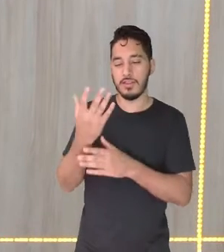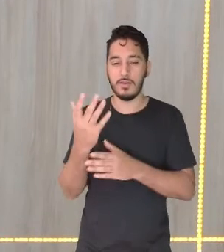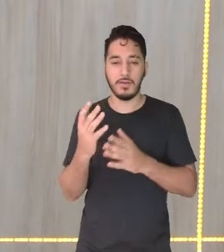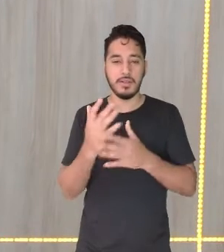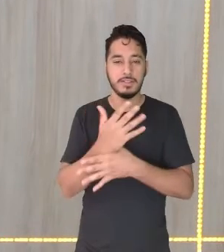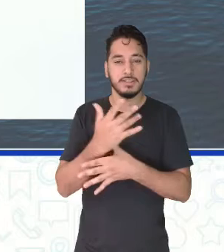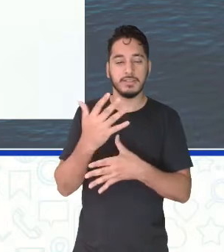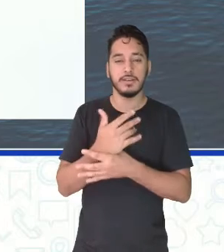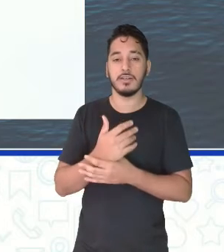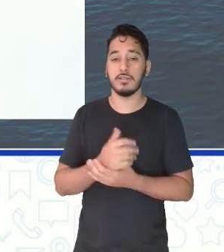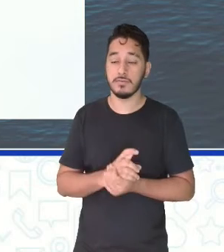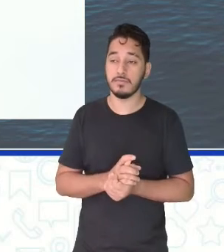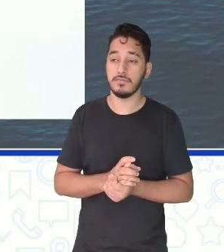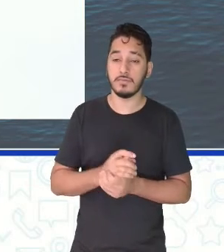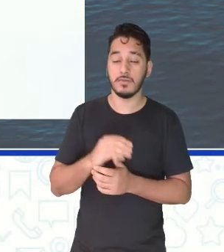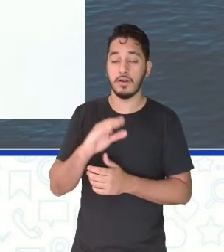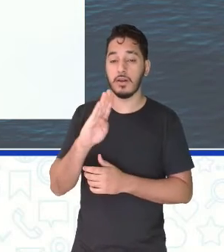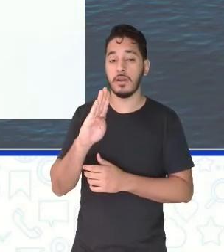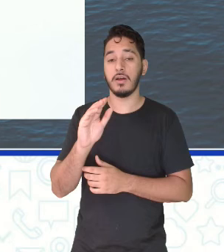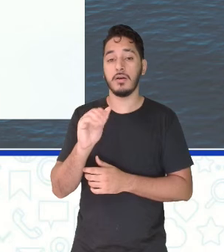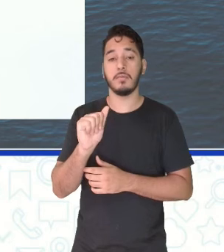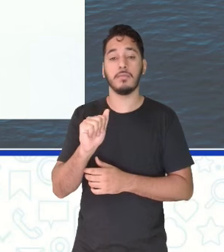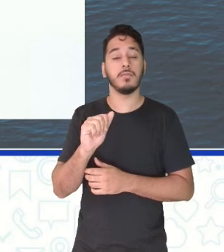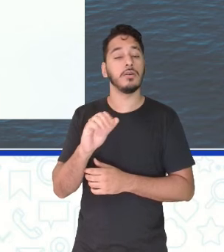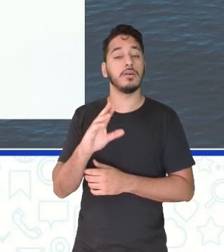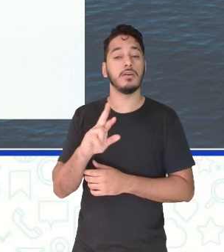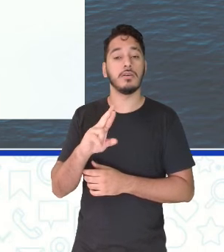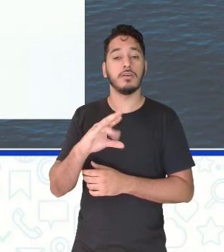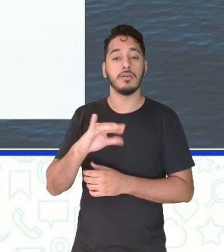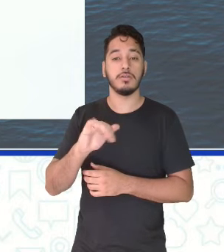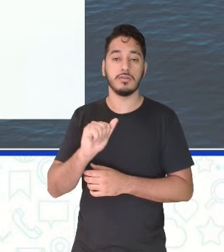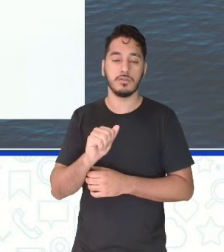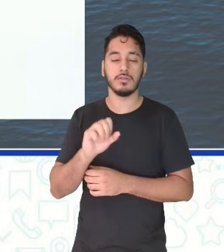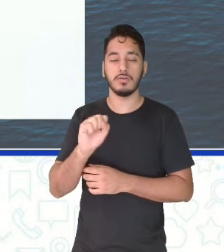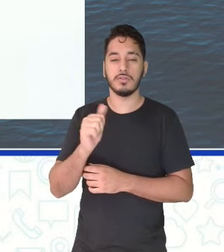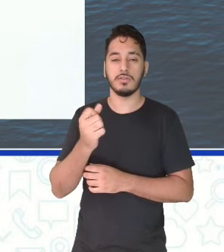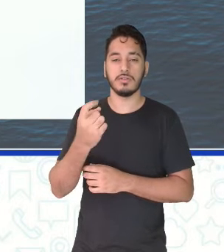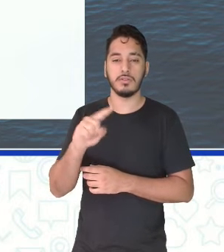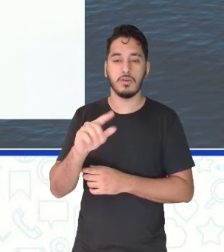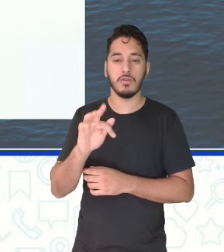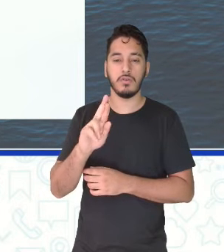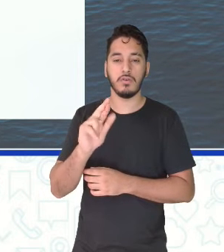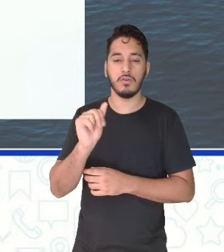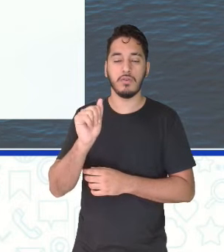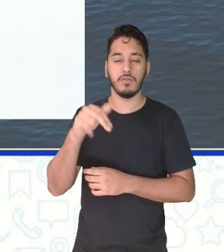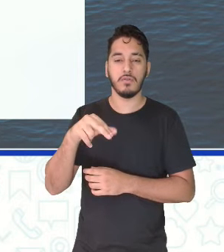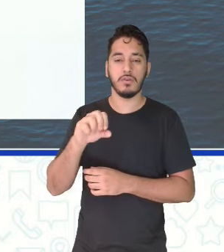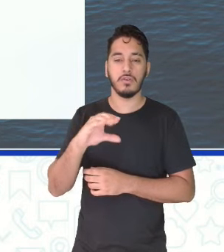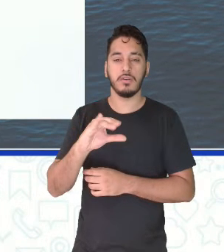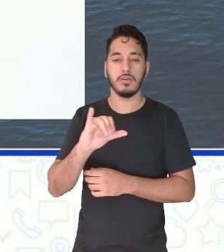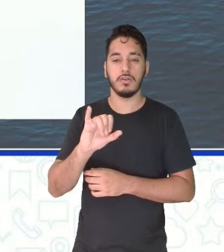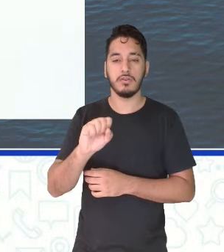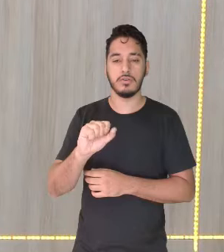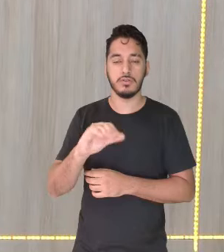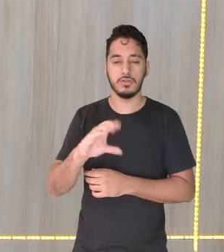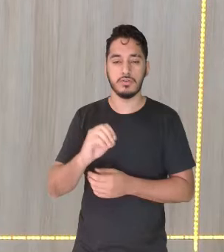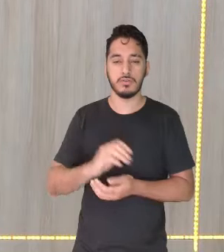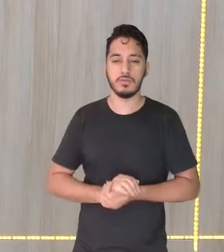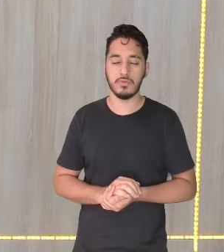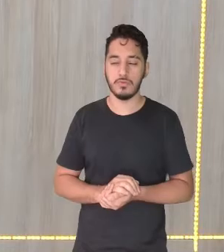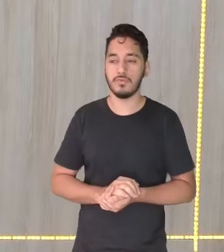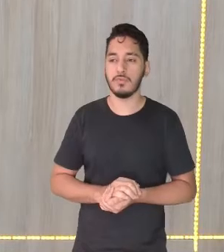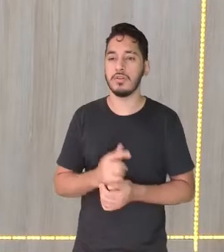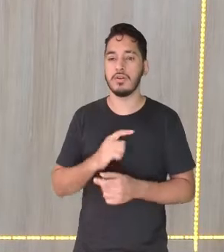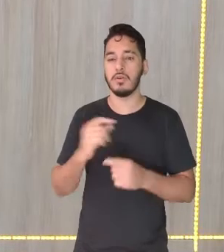Aqui, ó, bacia hidrográfica do Rio São Francisco, que margeia aqui o estado de Pernambuco, faz fronteira aí com Alagoas, né?